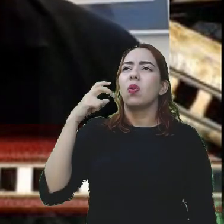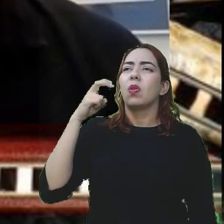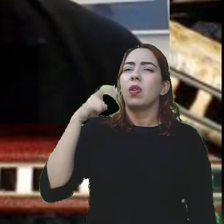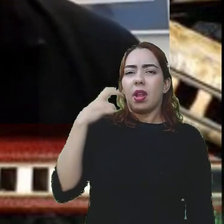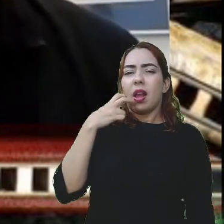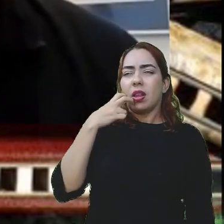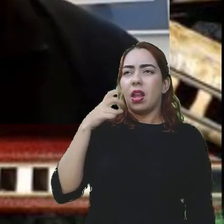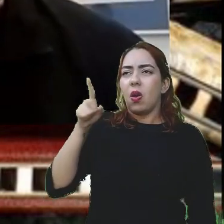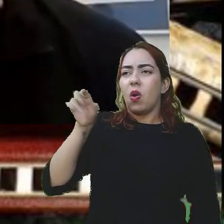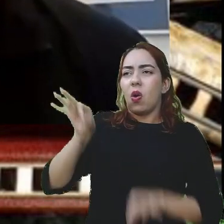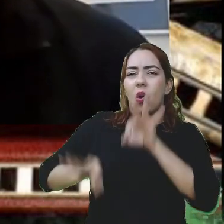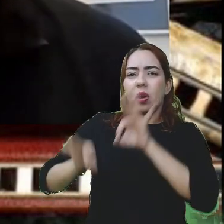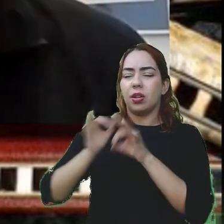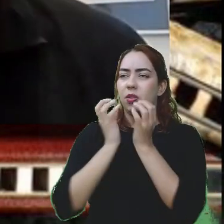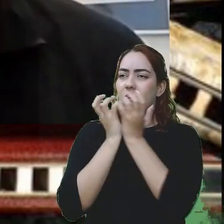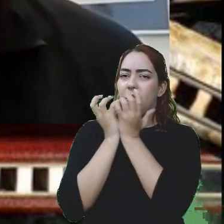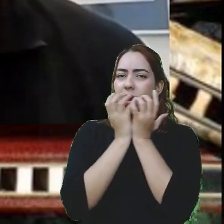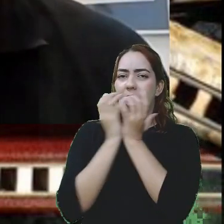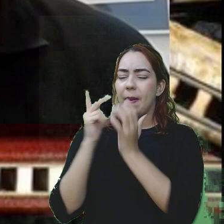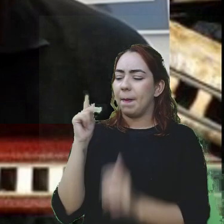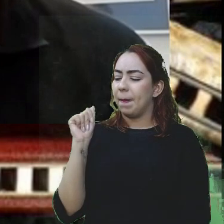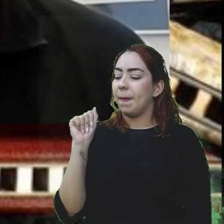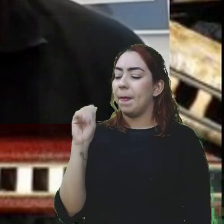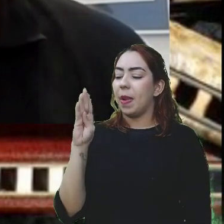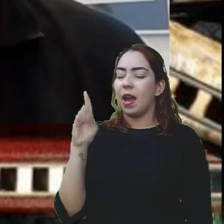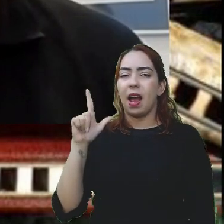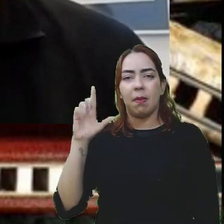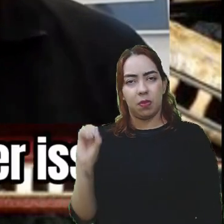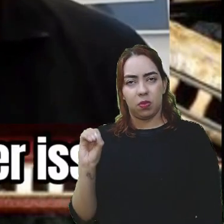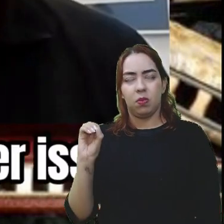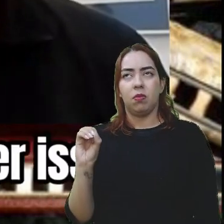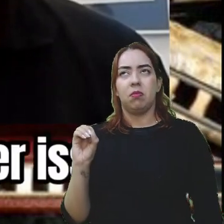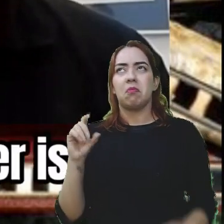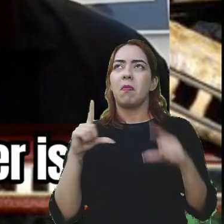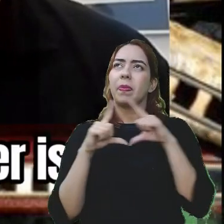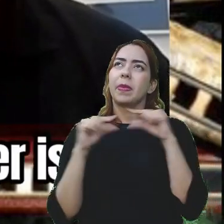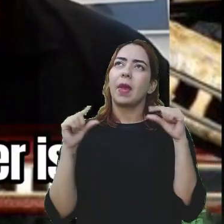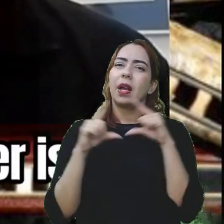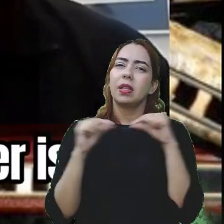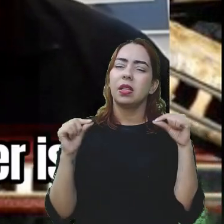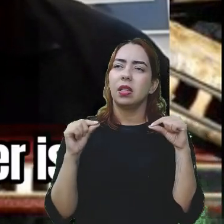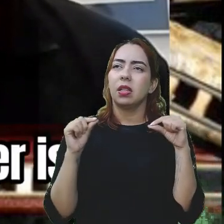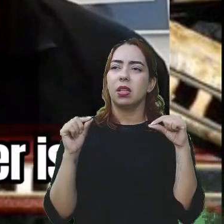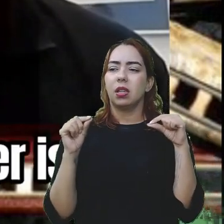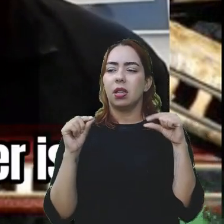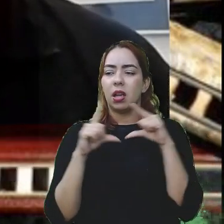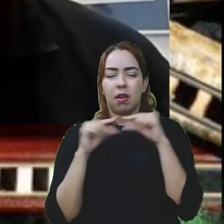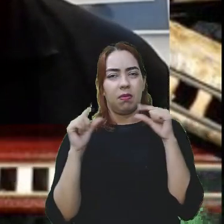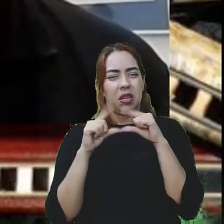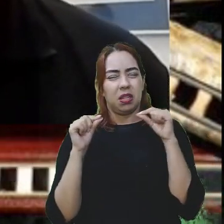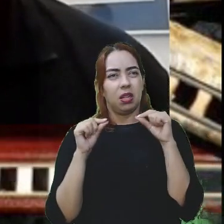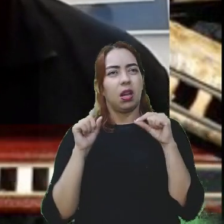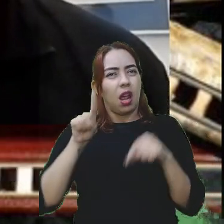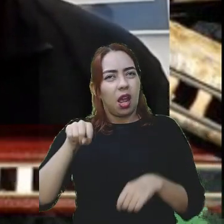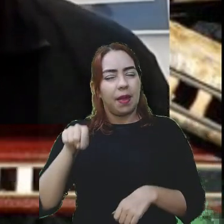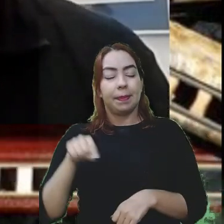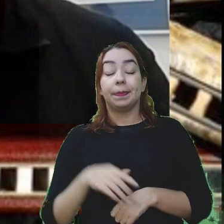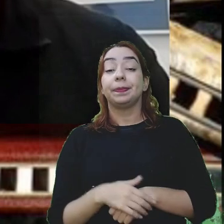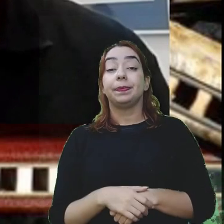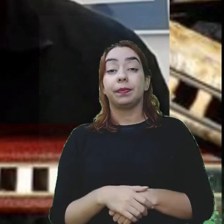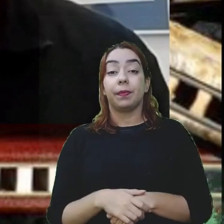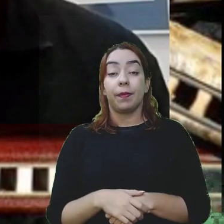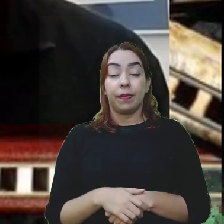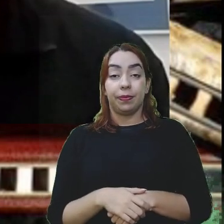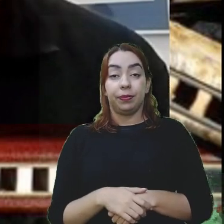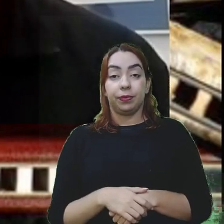assim, a parte de gaita, foi o Pablo, lá de Brasília e tal. E aí, nesse momento, teve Pablo Fagundes. Isso.